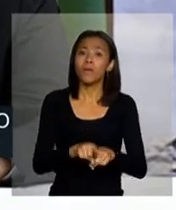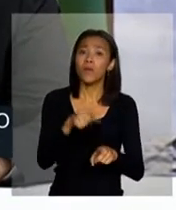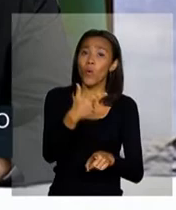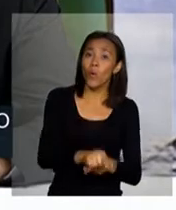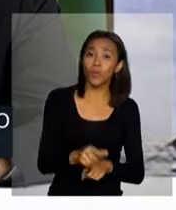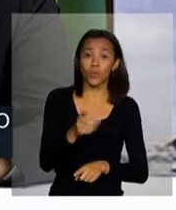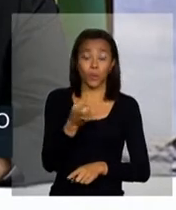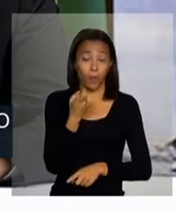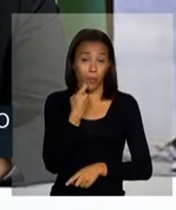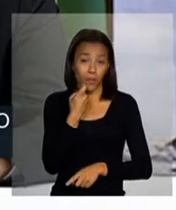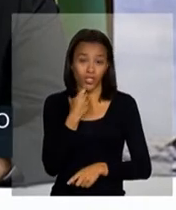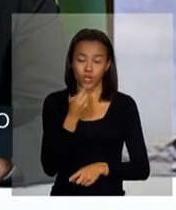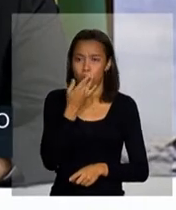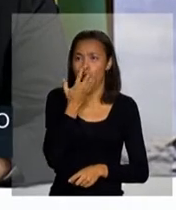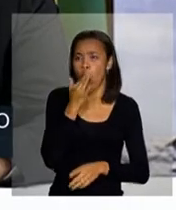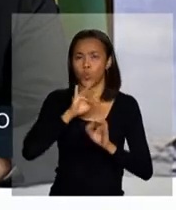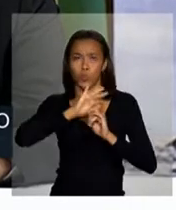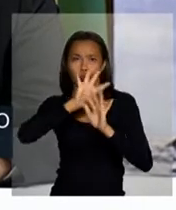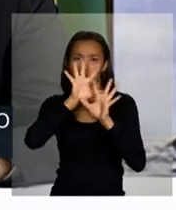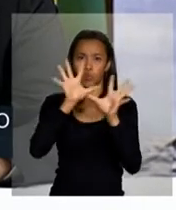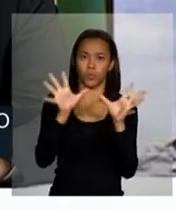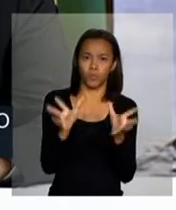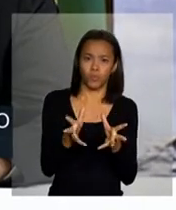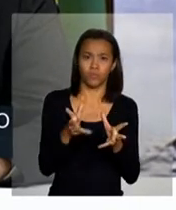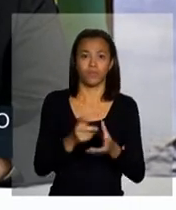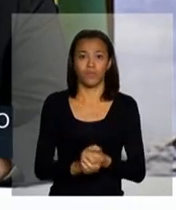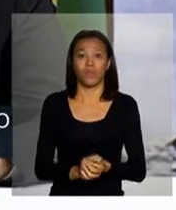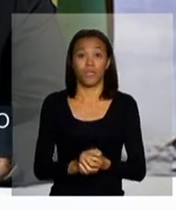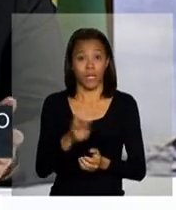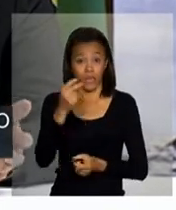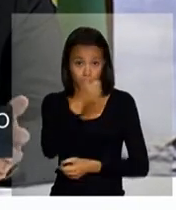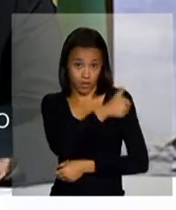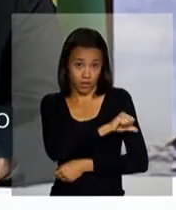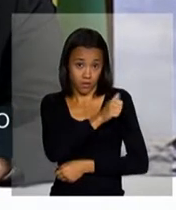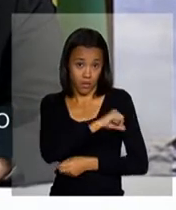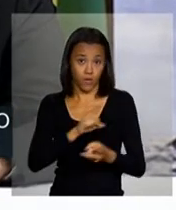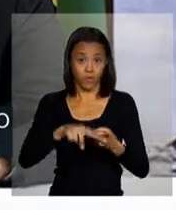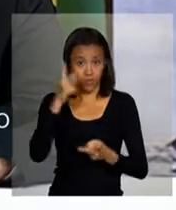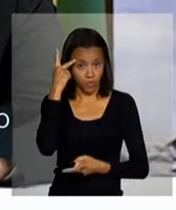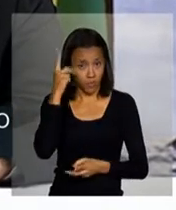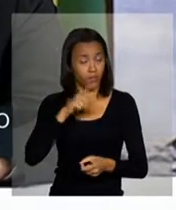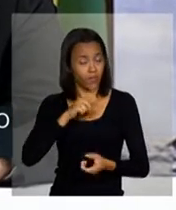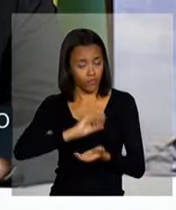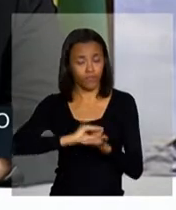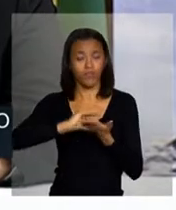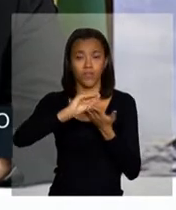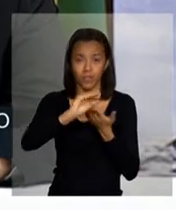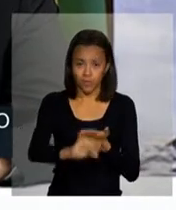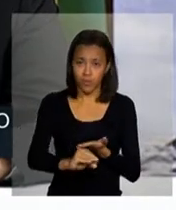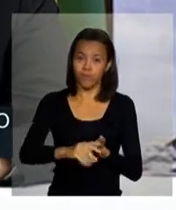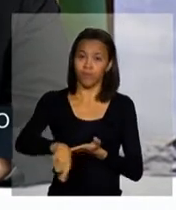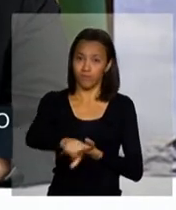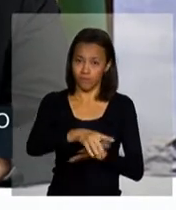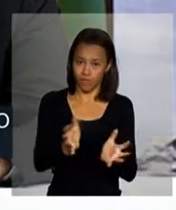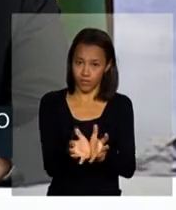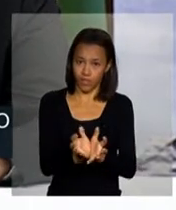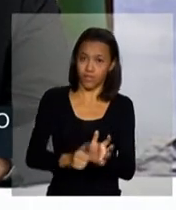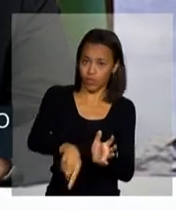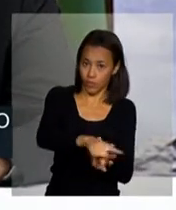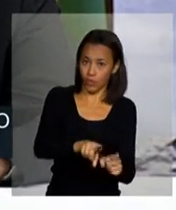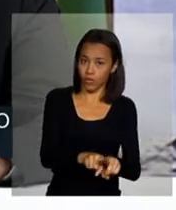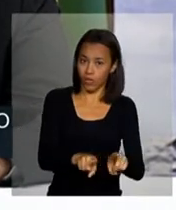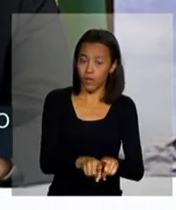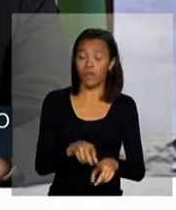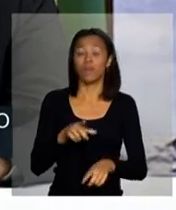ornamental, com foco em Minas, no Rio e em São Paulo. Há também financiamento para eles. Nós queremos também